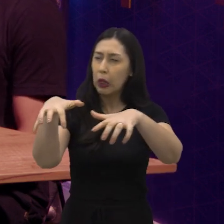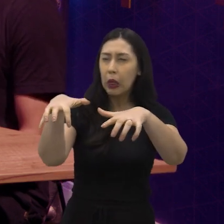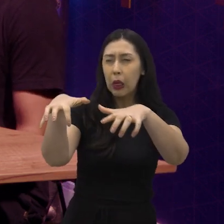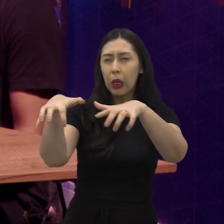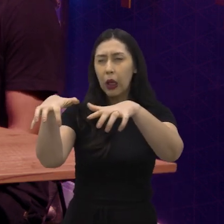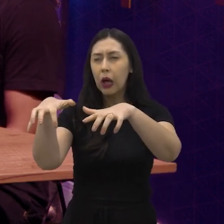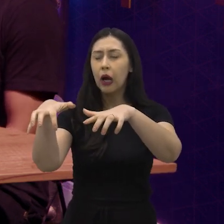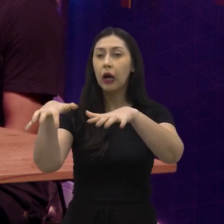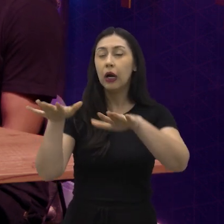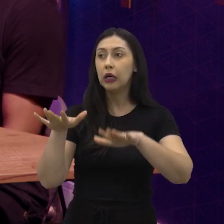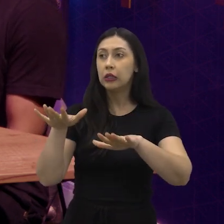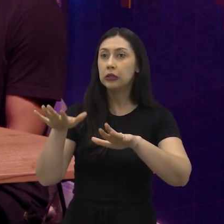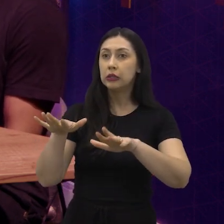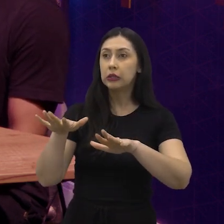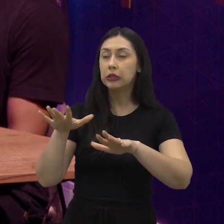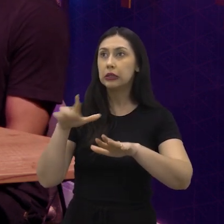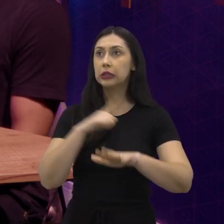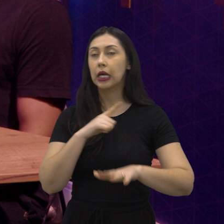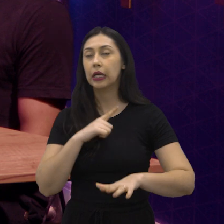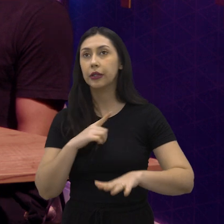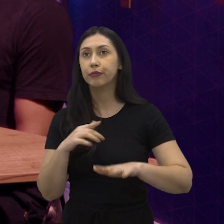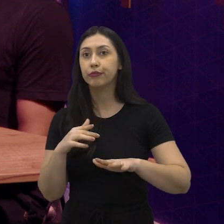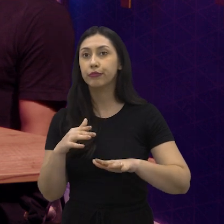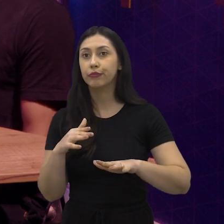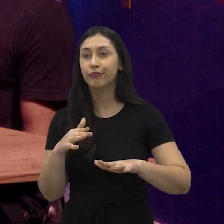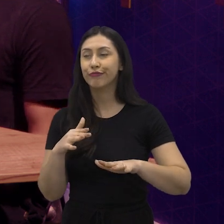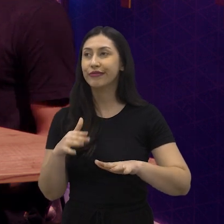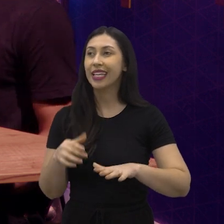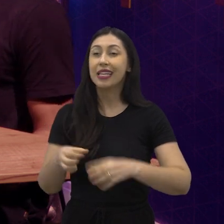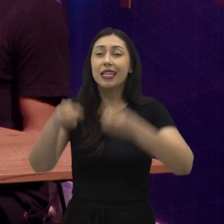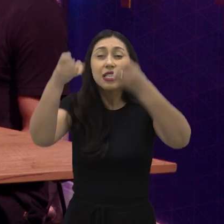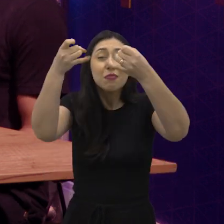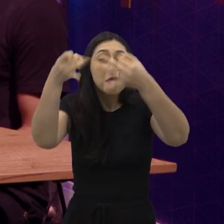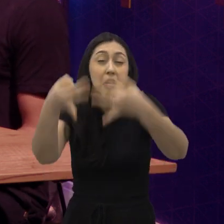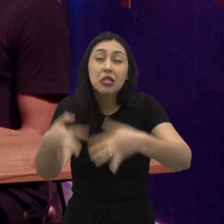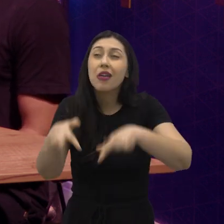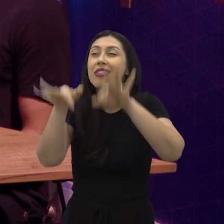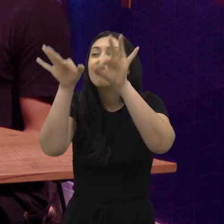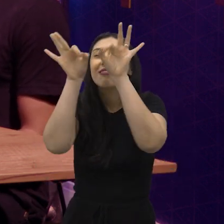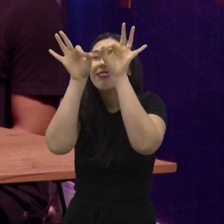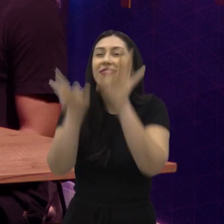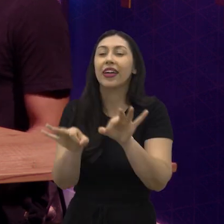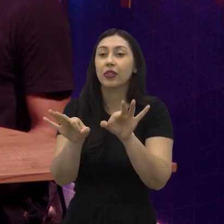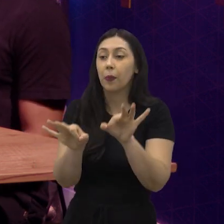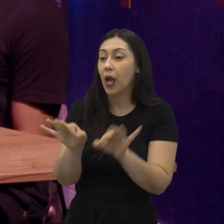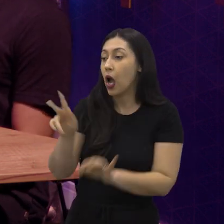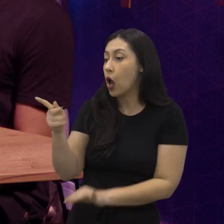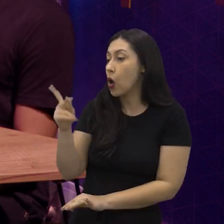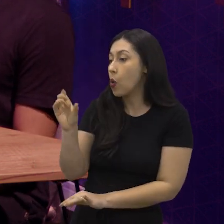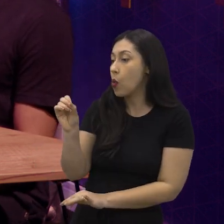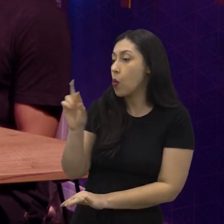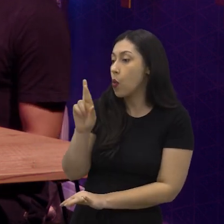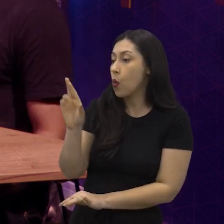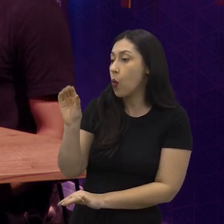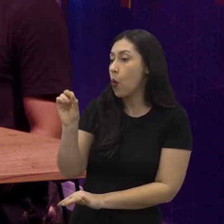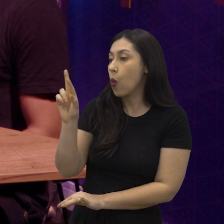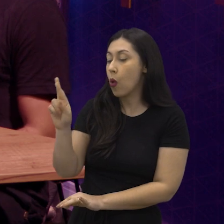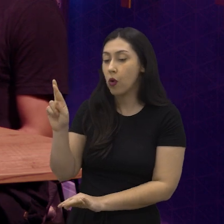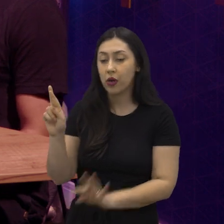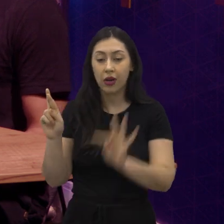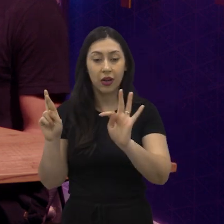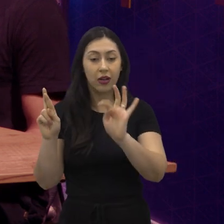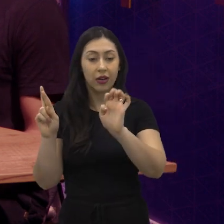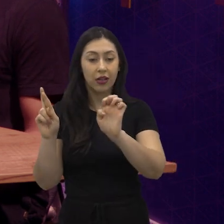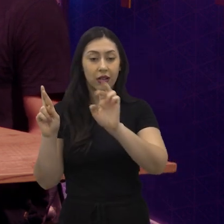vai alternando porque não existe uma definição exclusiva para cada um, né?